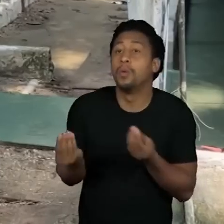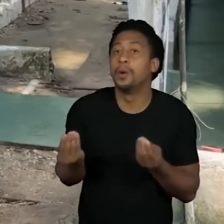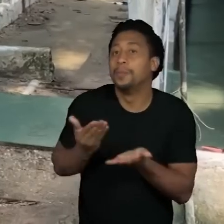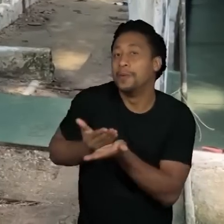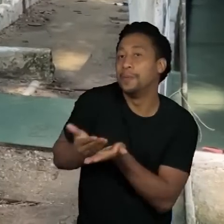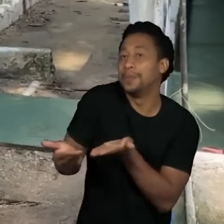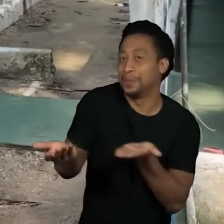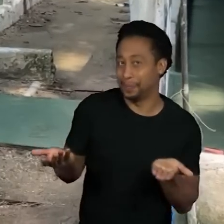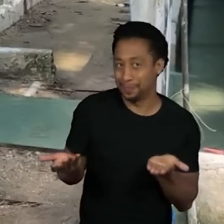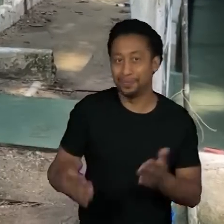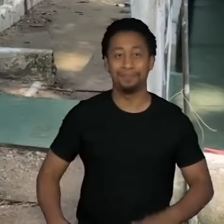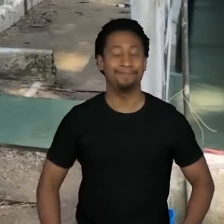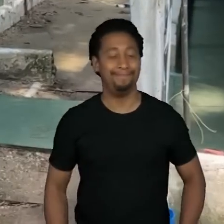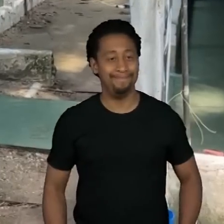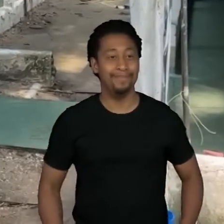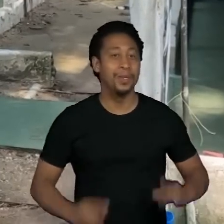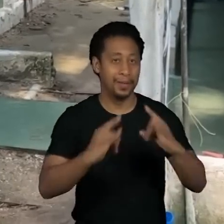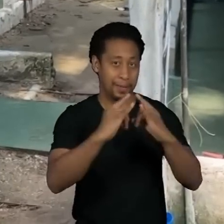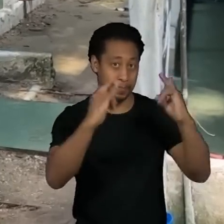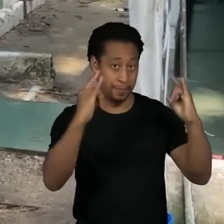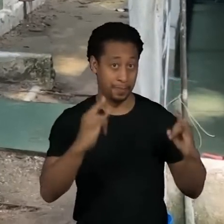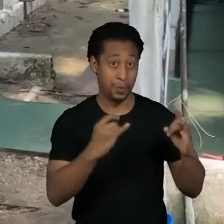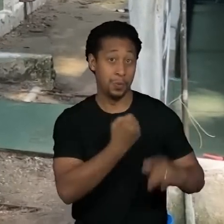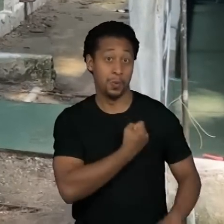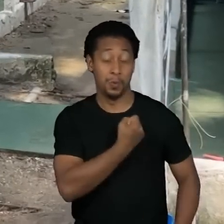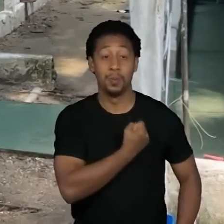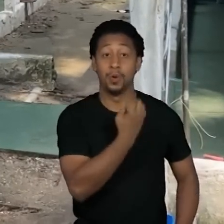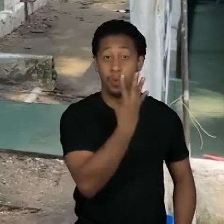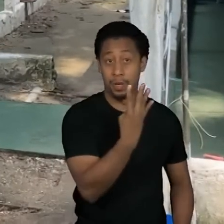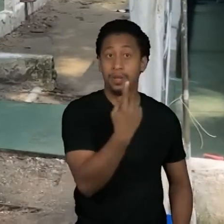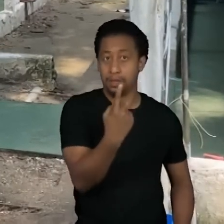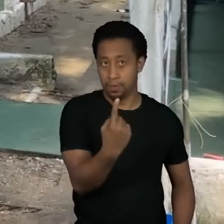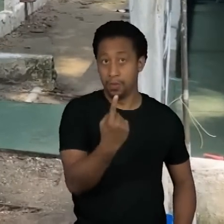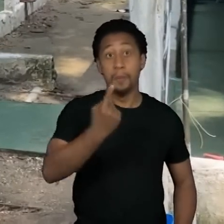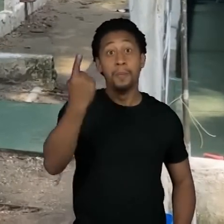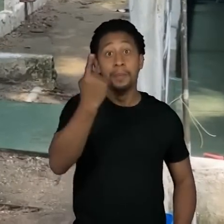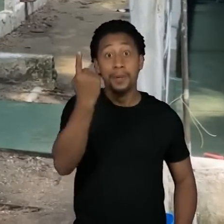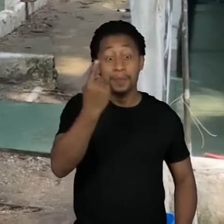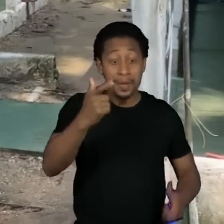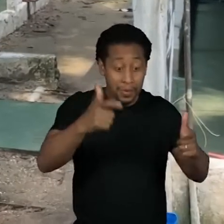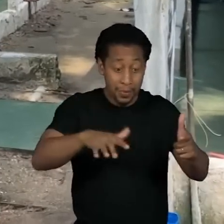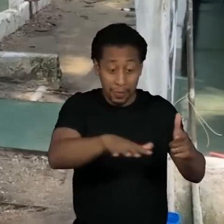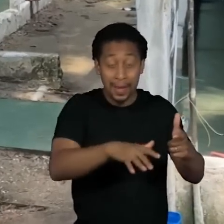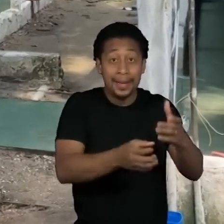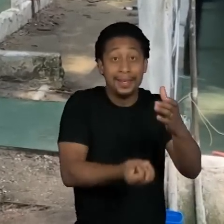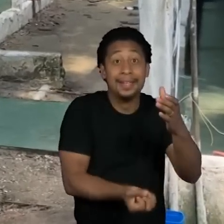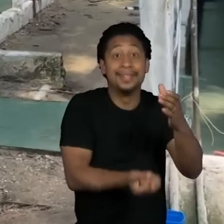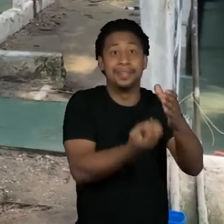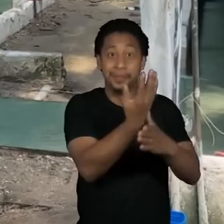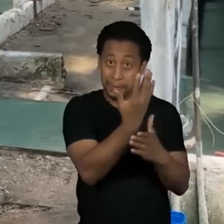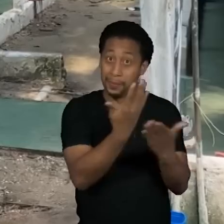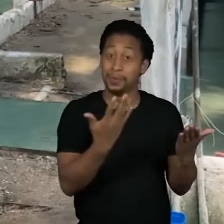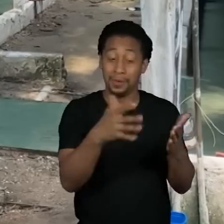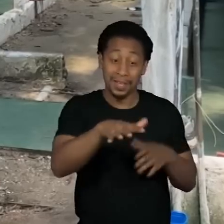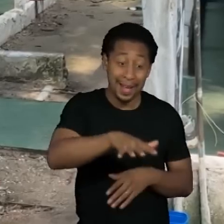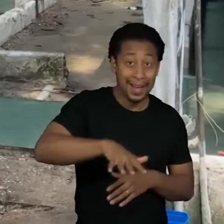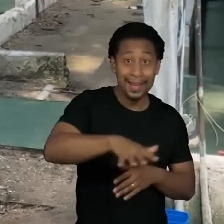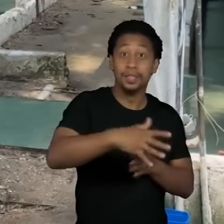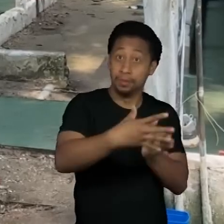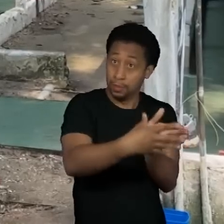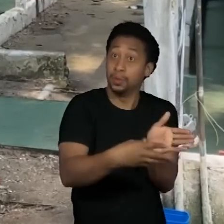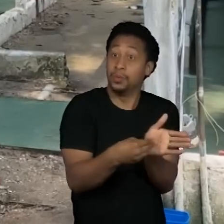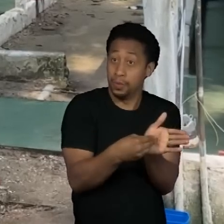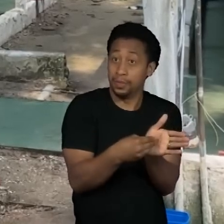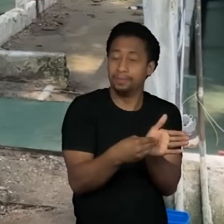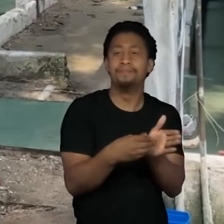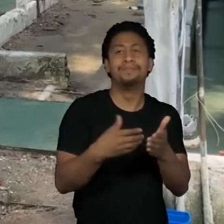Estamos no acampamento 41, o primeiro criado pelo biólogo Thomas Lovejoy em plena floresta amazônica. Foi aqui